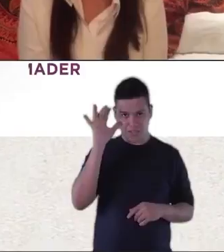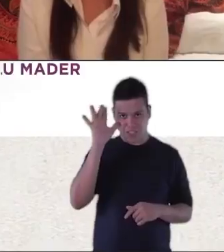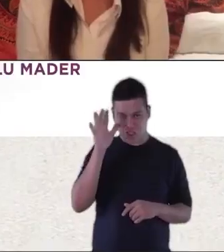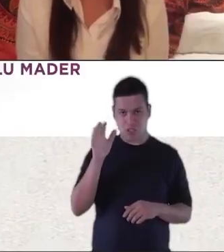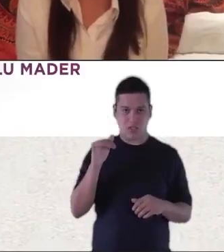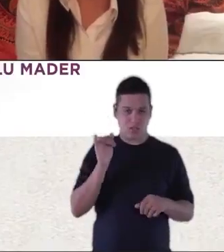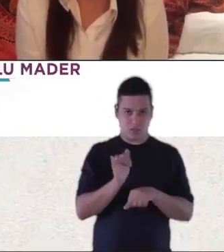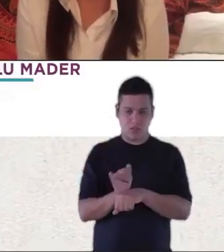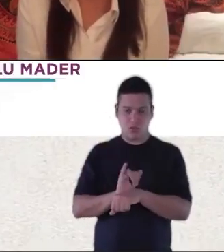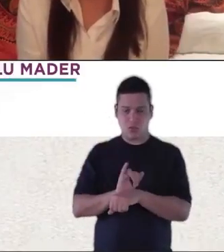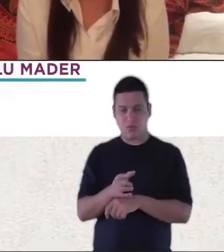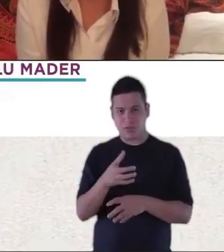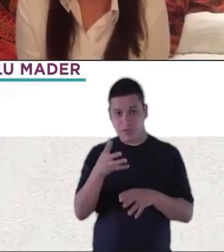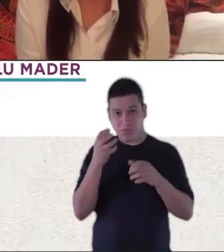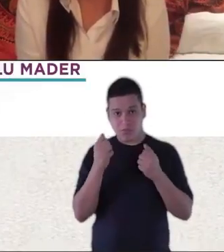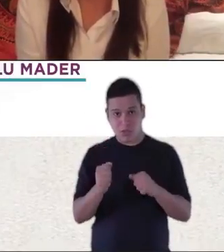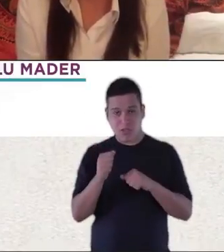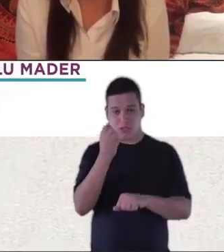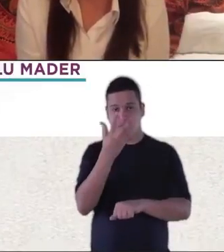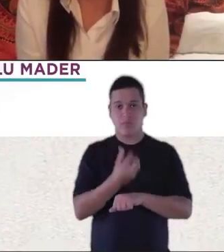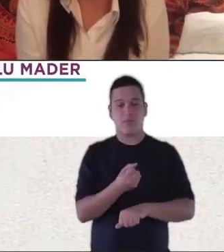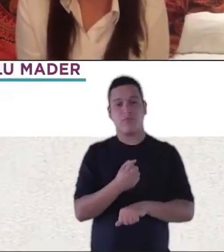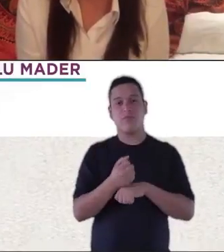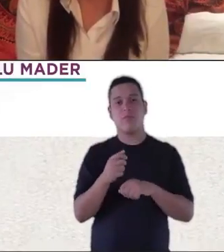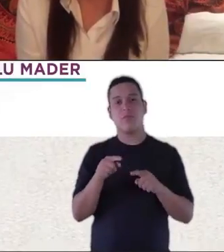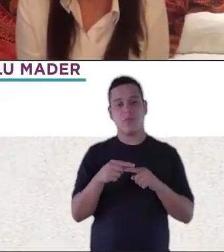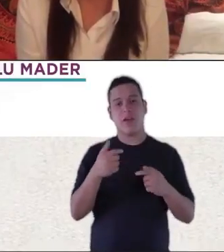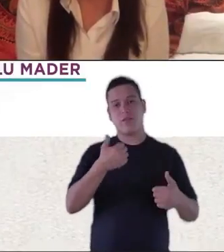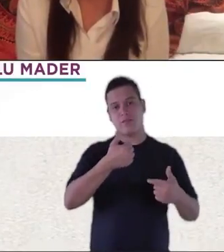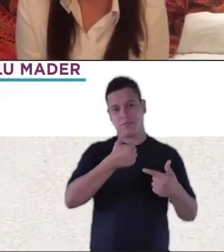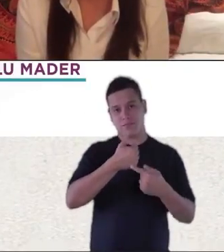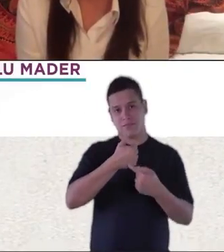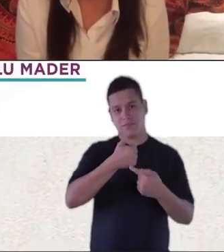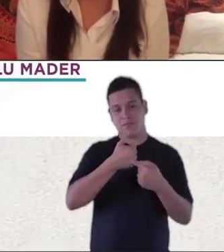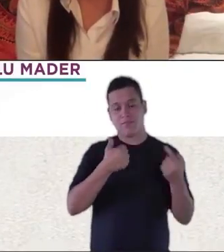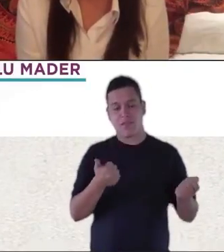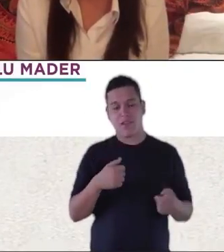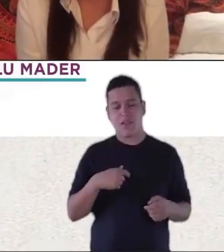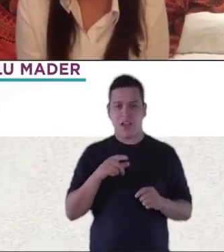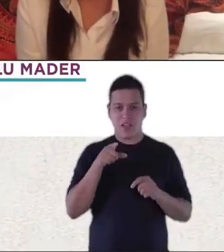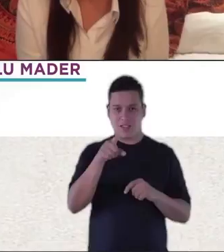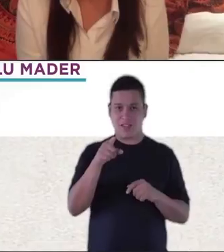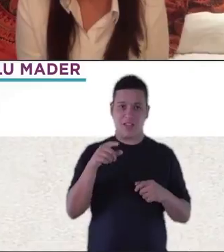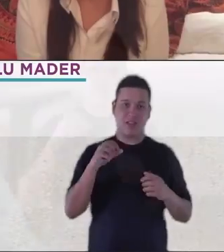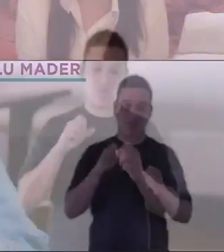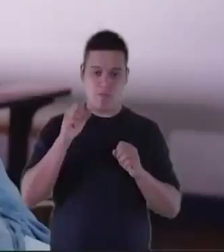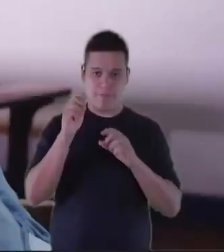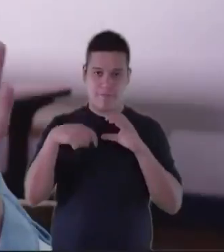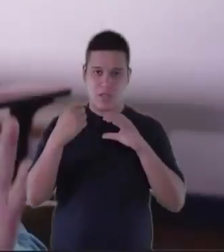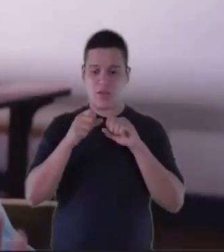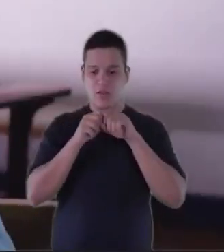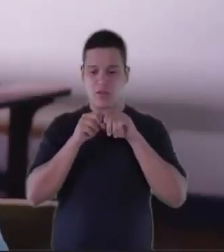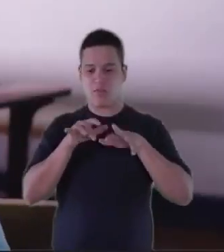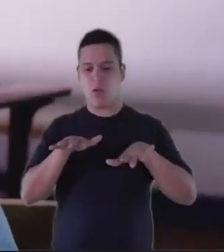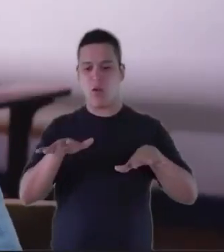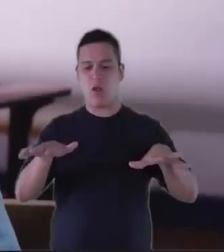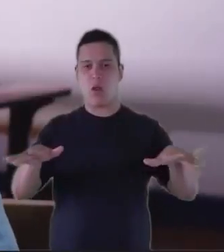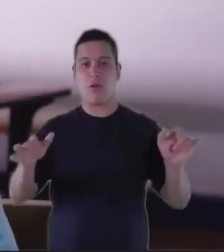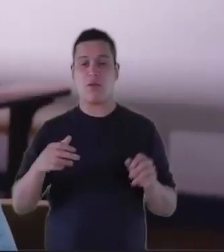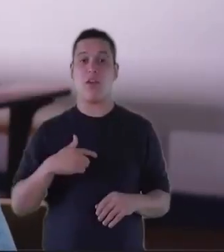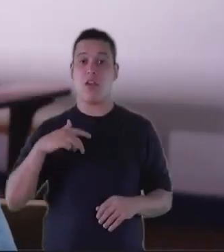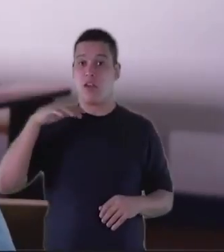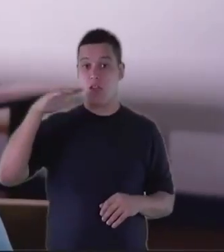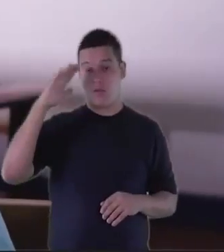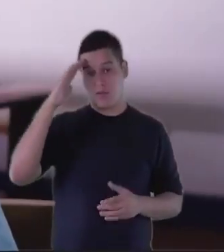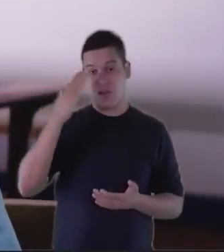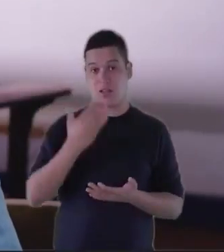toda que é necessário para dar mais visibilidade para o canal no YouTube. A gente já tem 80 mil e eu acredito que até o final do ano a